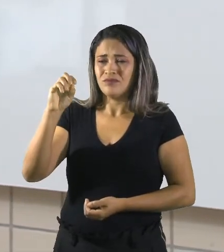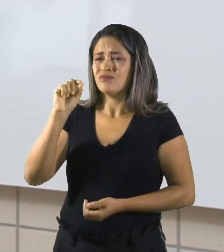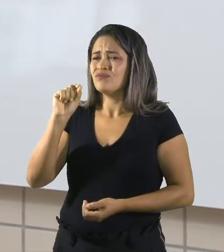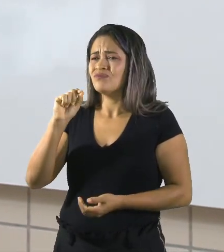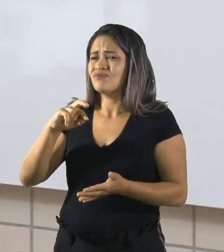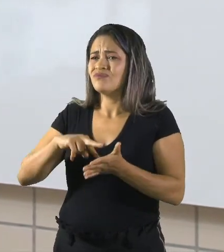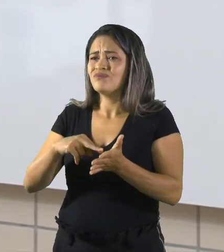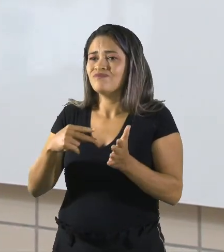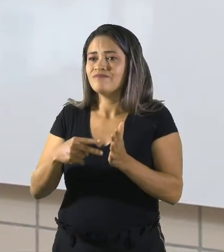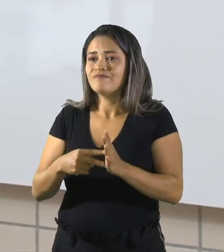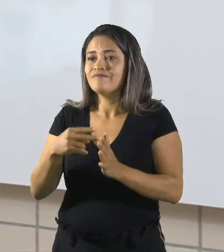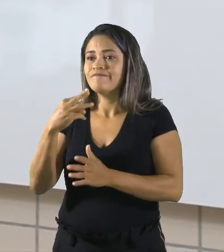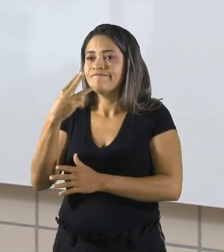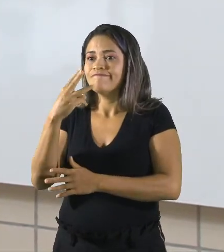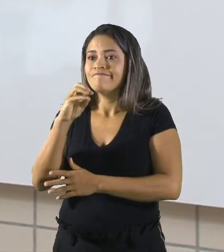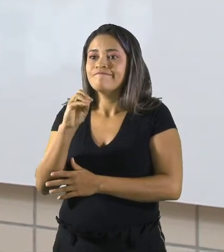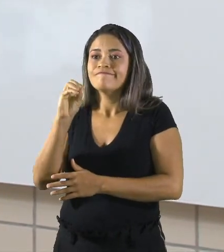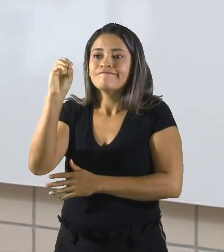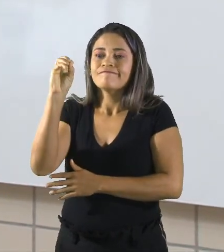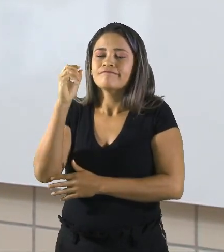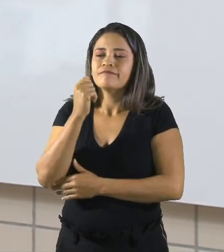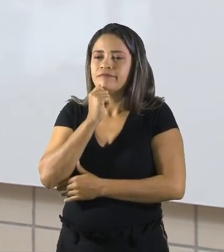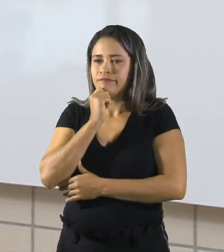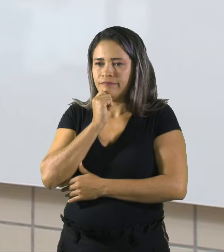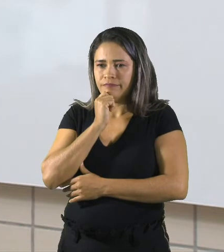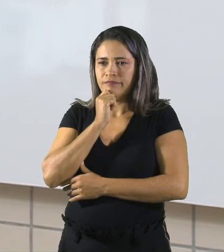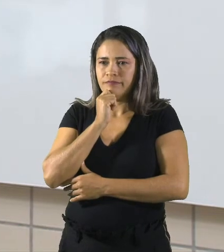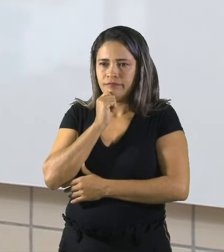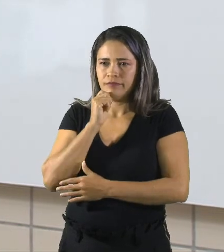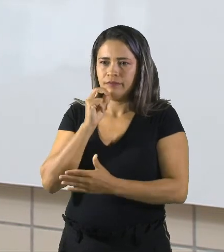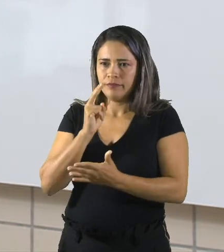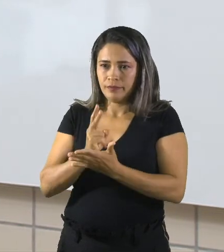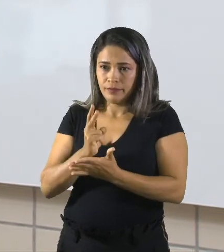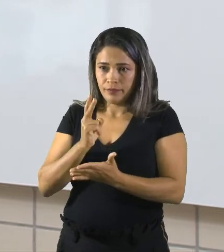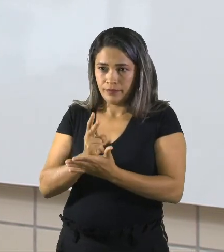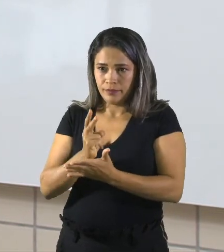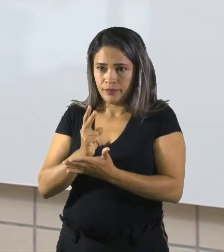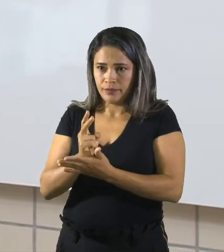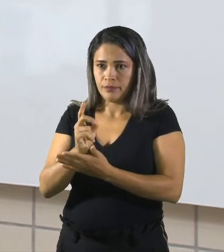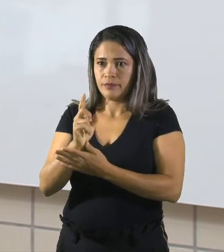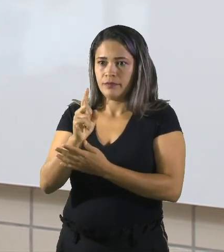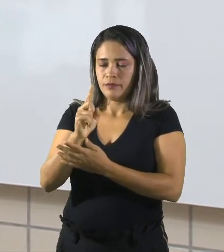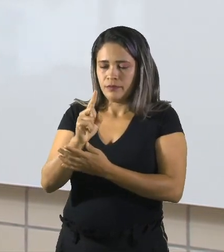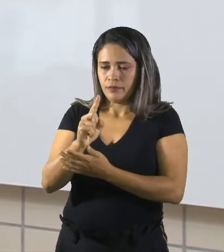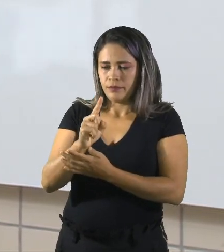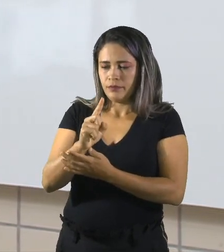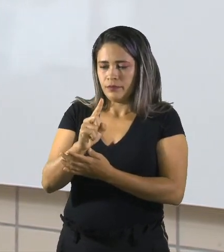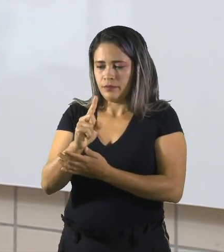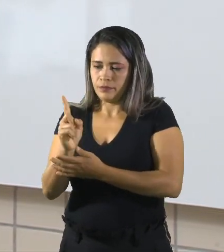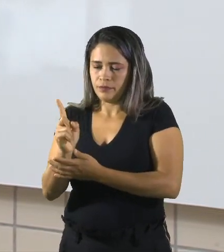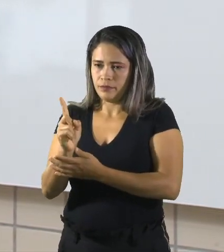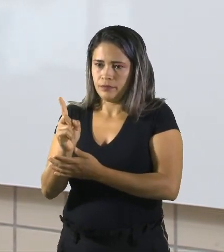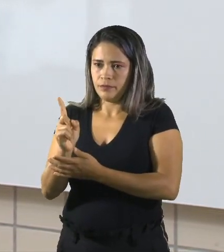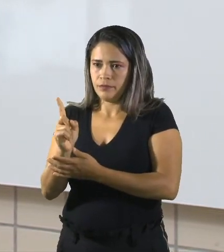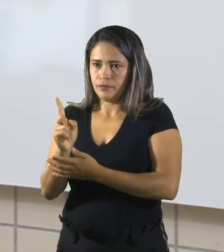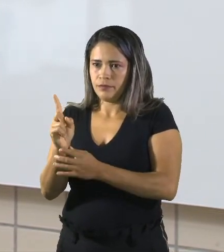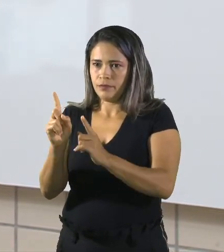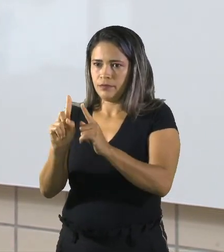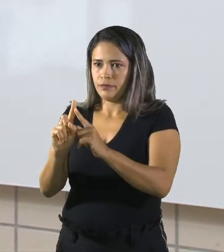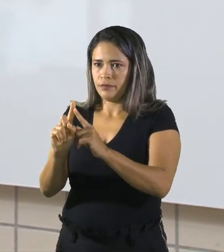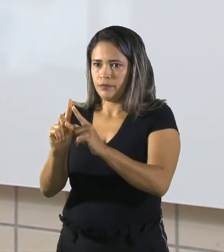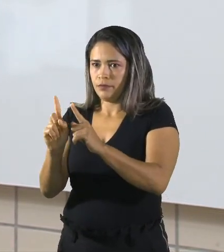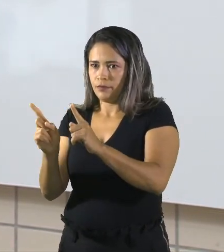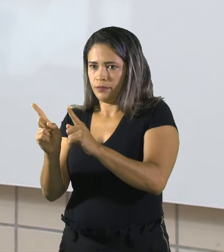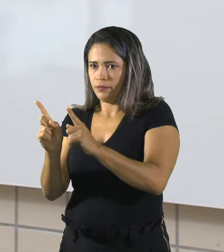significa esses 30 graus? Significa que sempre que o ponteiro sair de um número e chegar no outro,